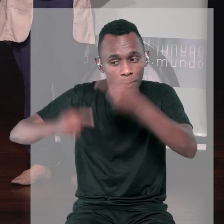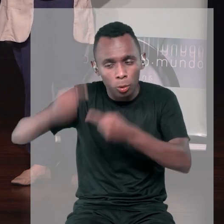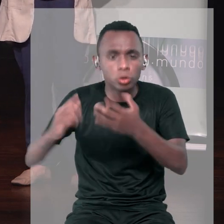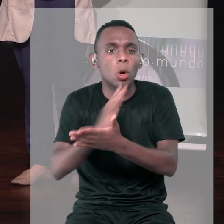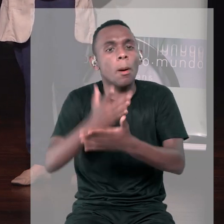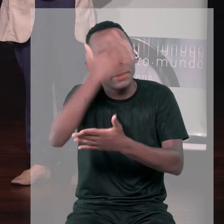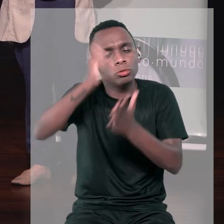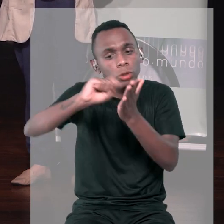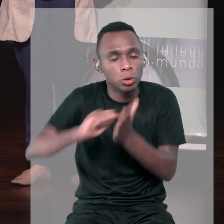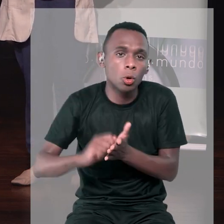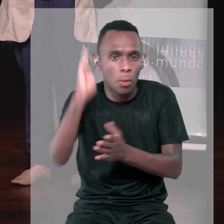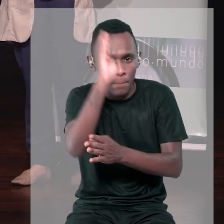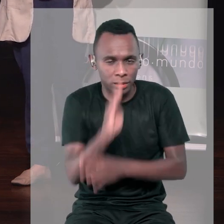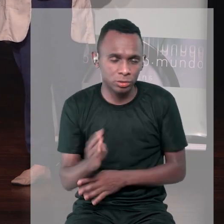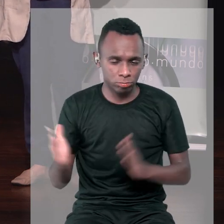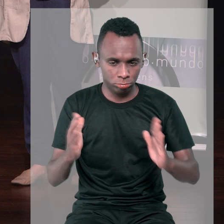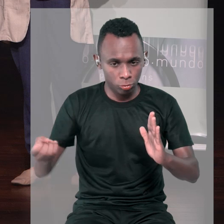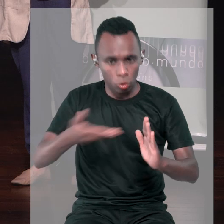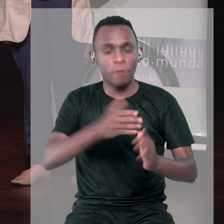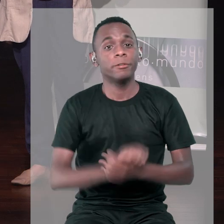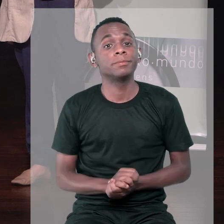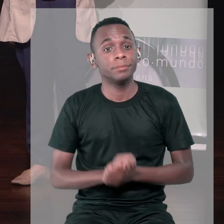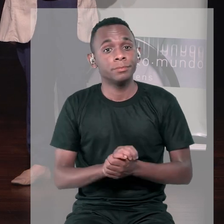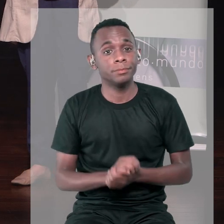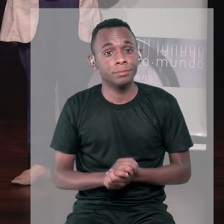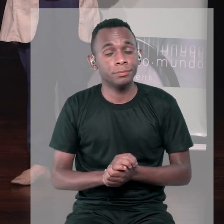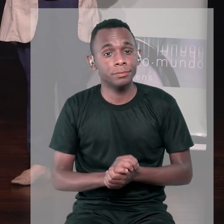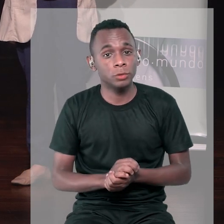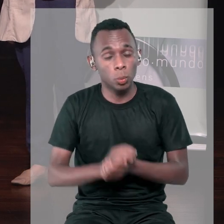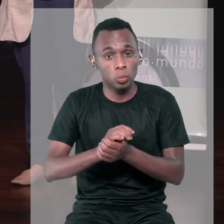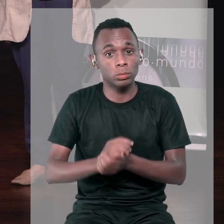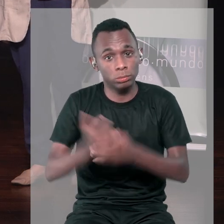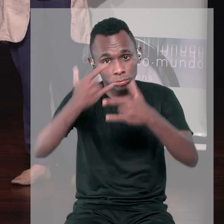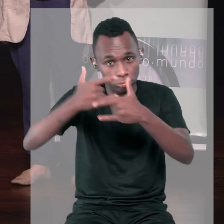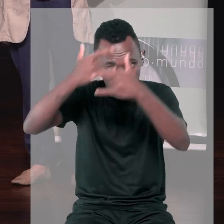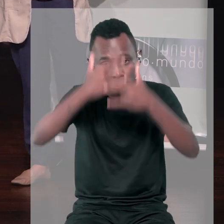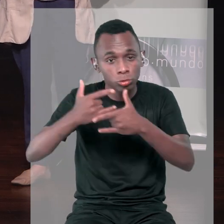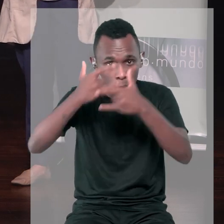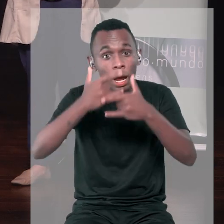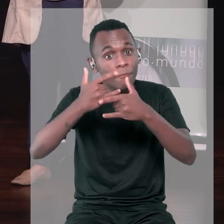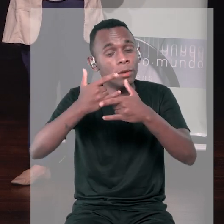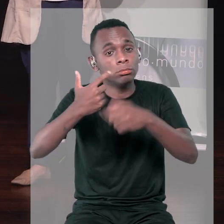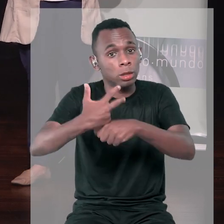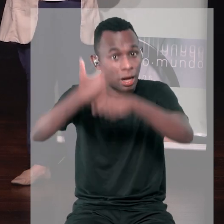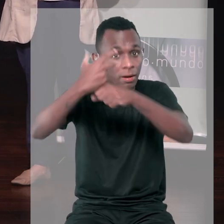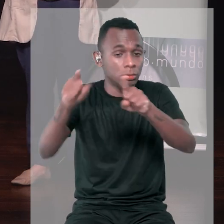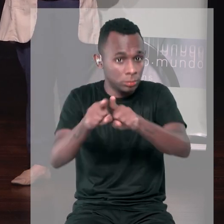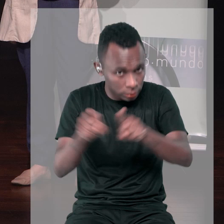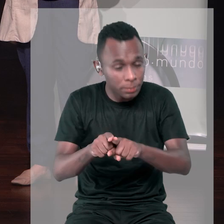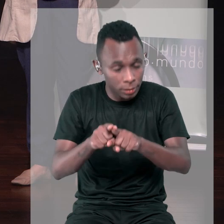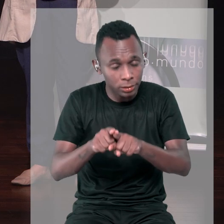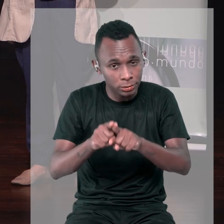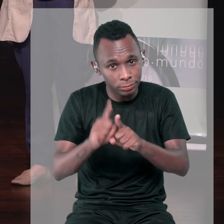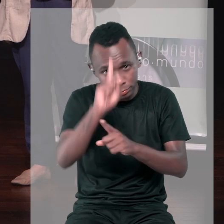brasileiros contemporâneos. Este encontro está sendo gravado e, desde já, pedimos autorização de uso de imagem de todos.